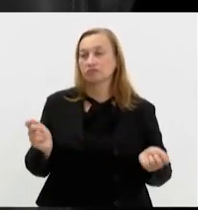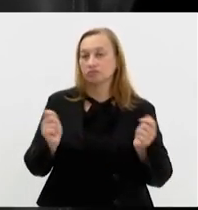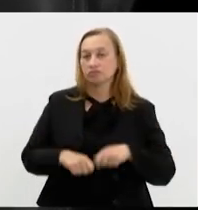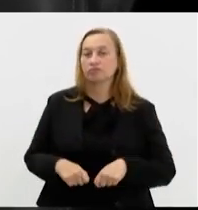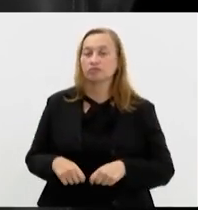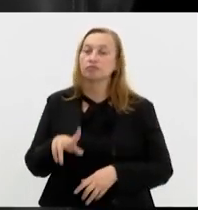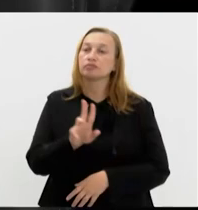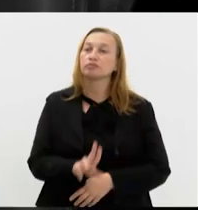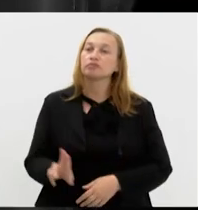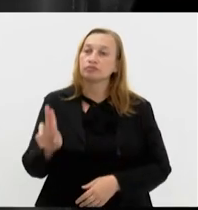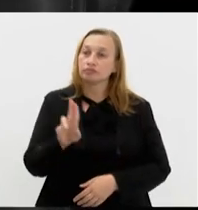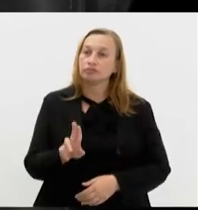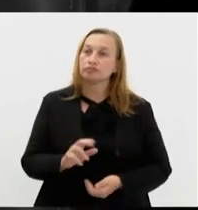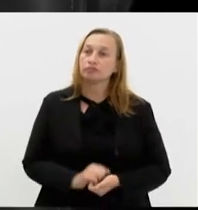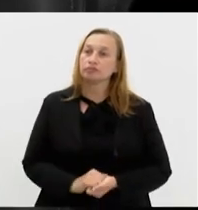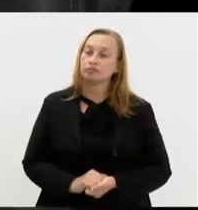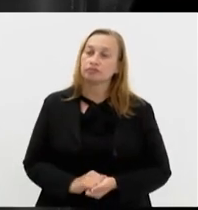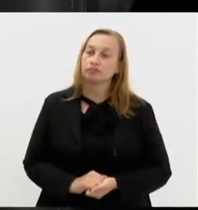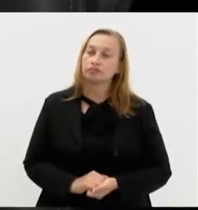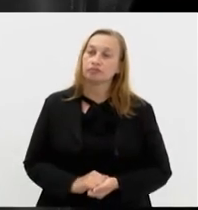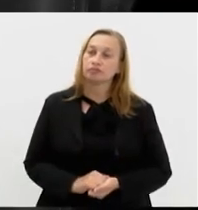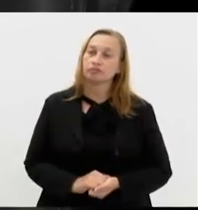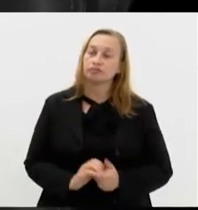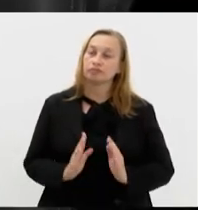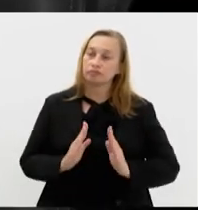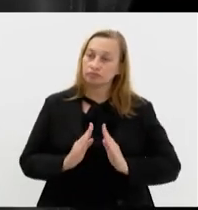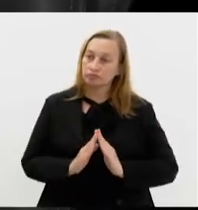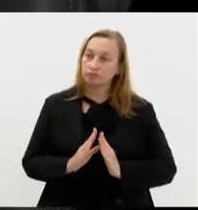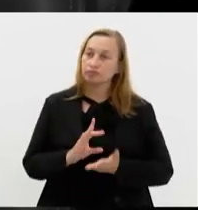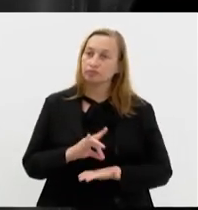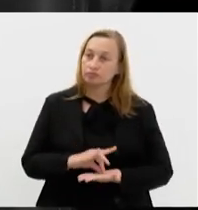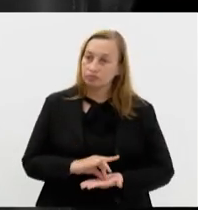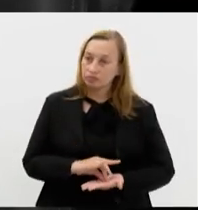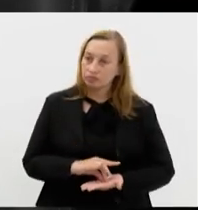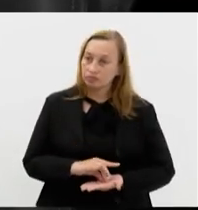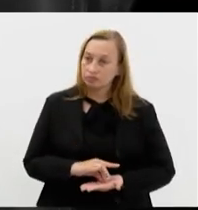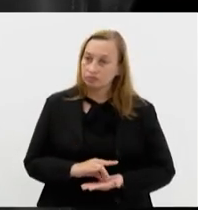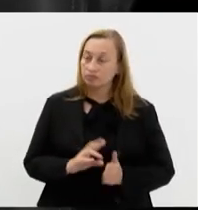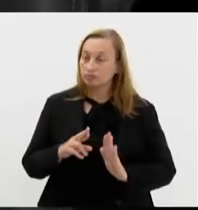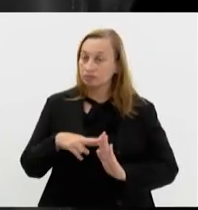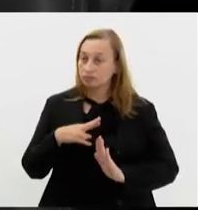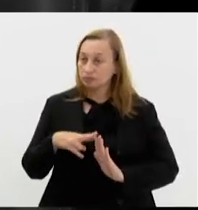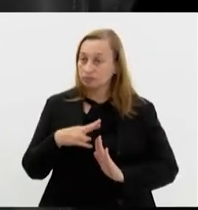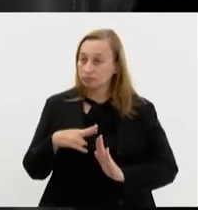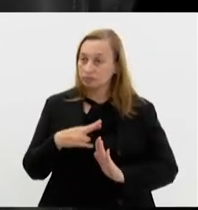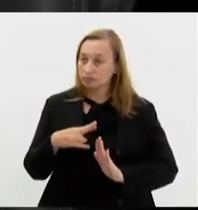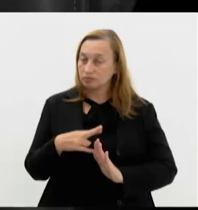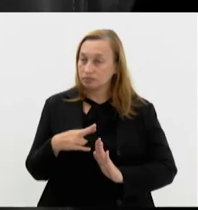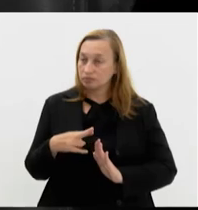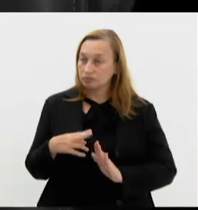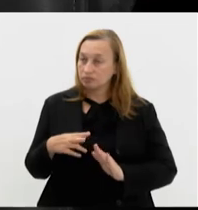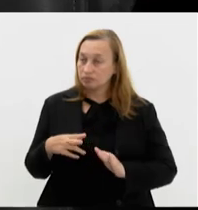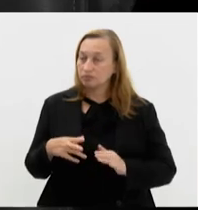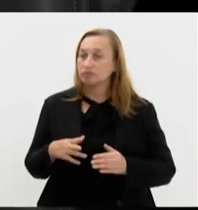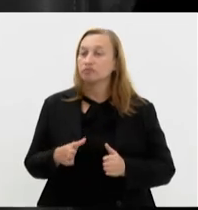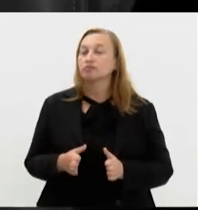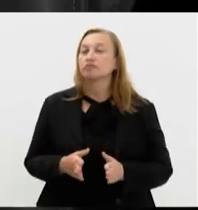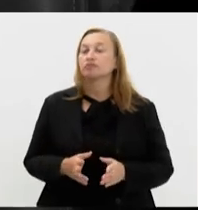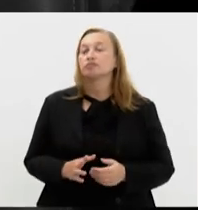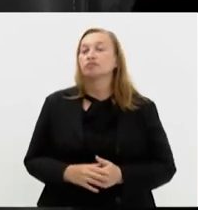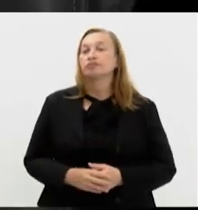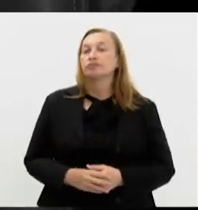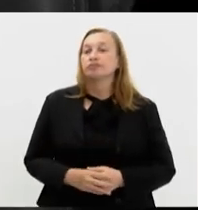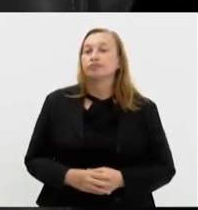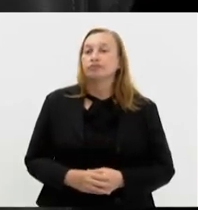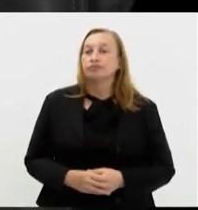de utilizar cômodo da residência oficial a resolução vai estreitar a possibilidade portanto e